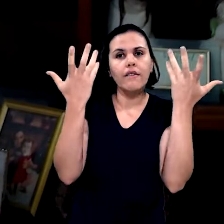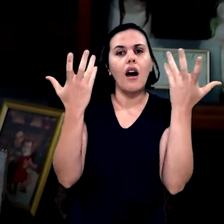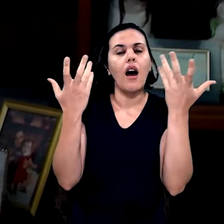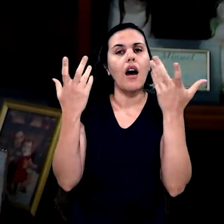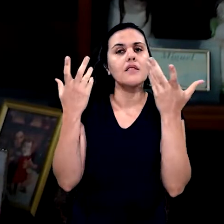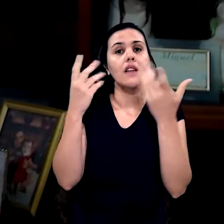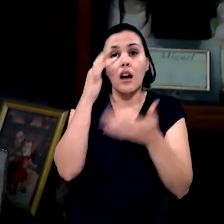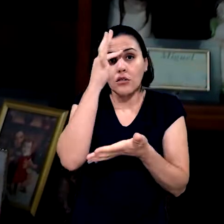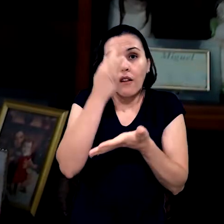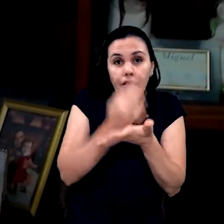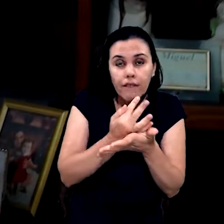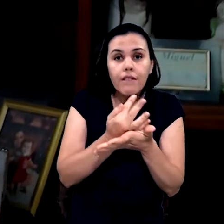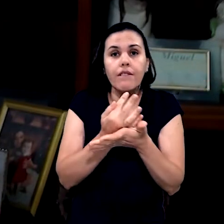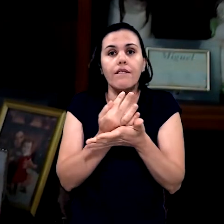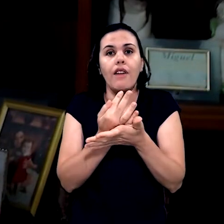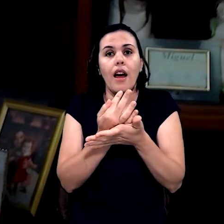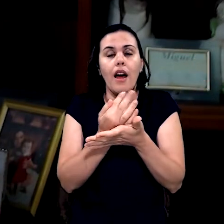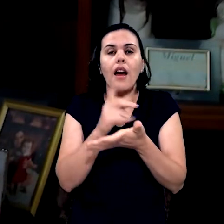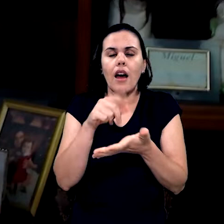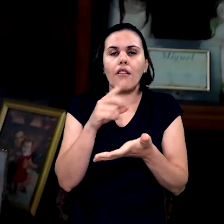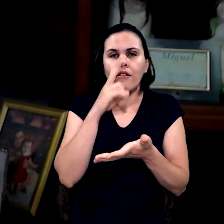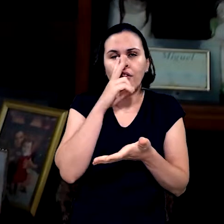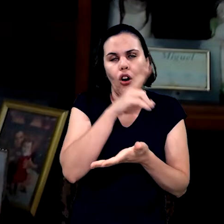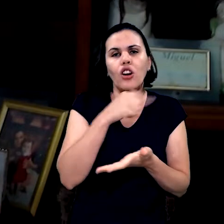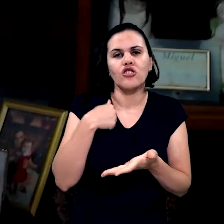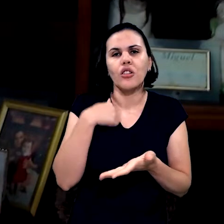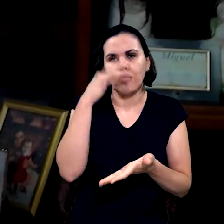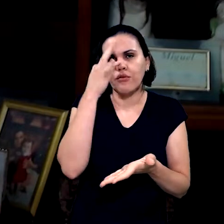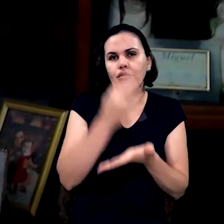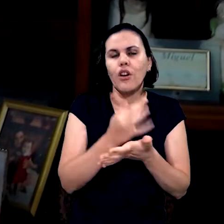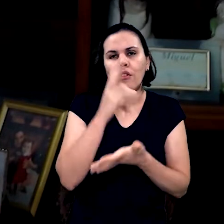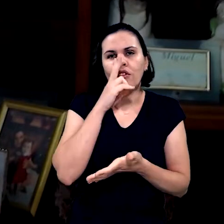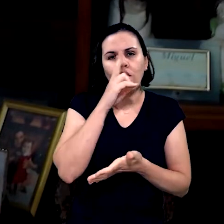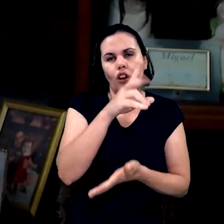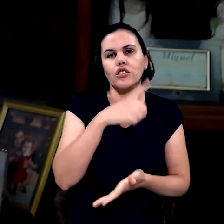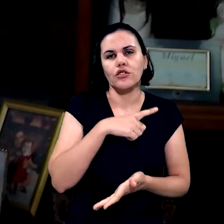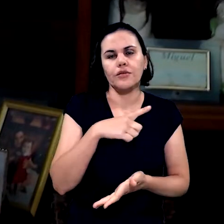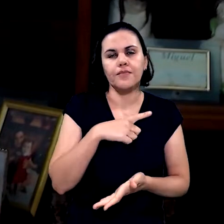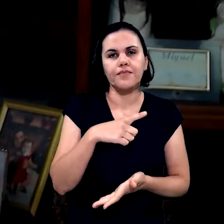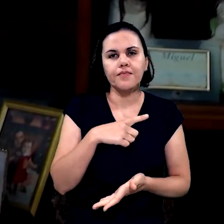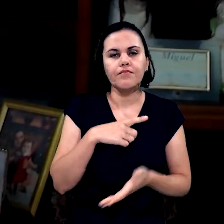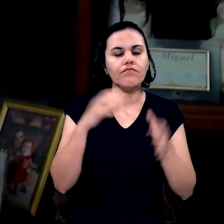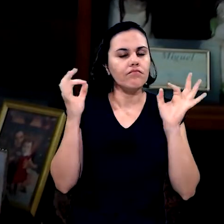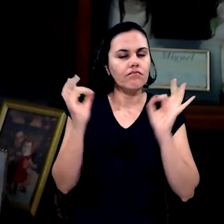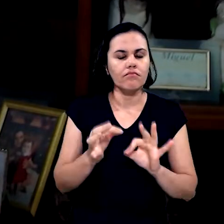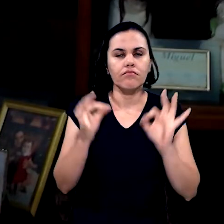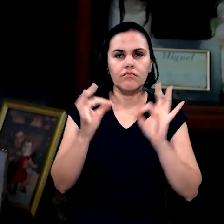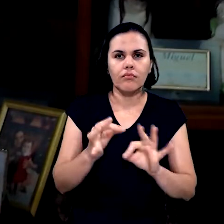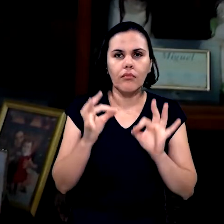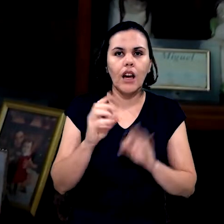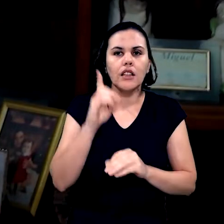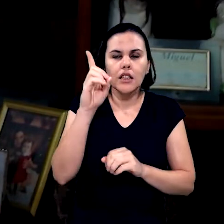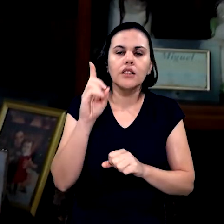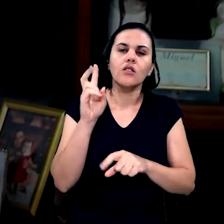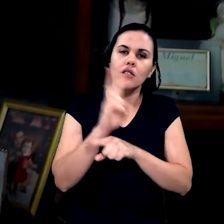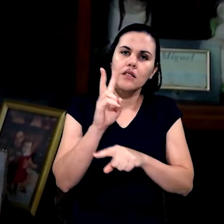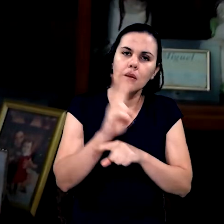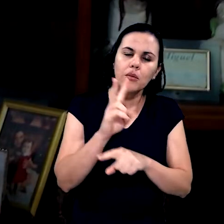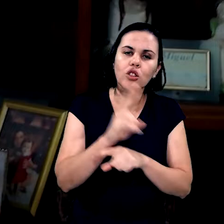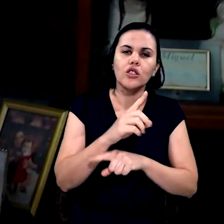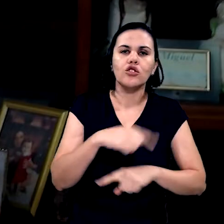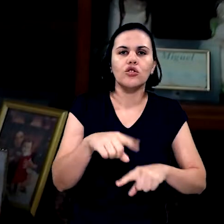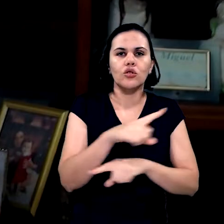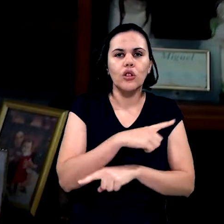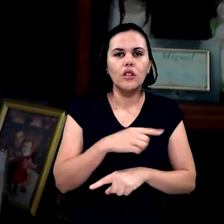com essa fé, né? A fé no Espírito Santo para mim é muito forte. Eu tenho muita fé no Espírito Santo. Tenho certeza que Ele está sempre protegendo